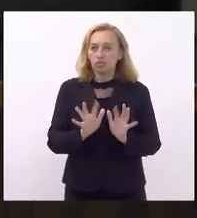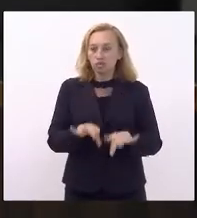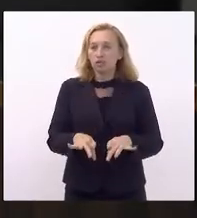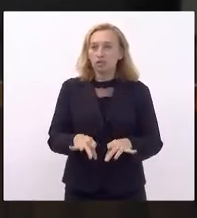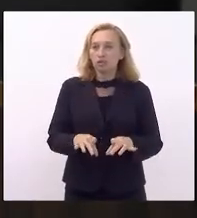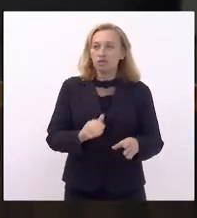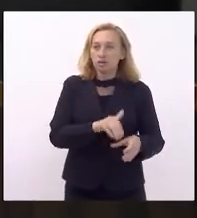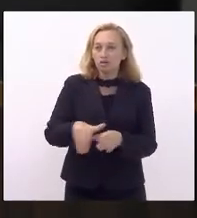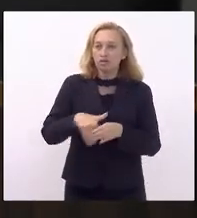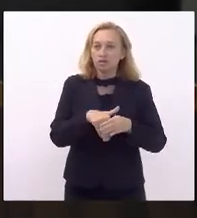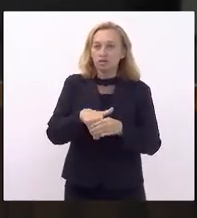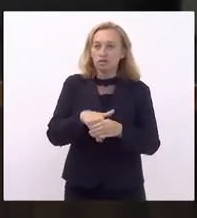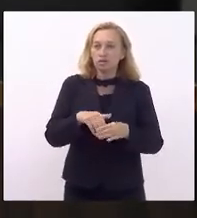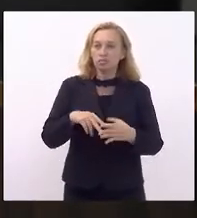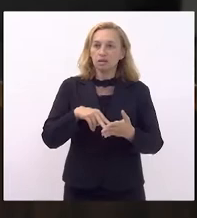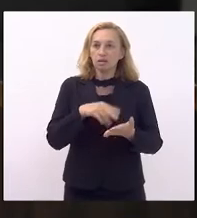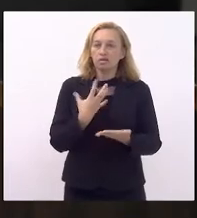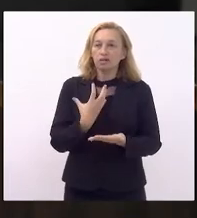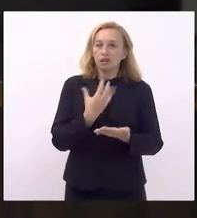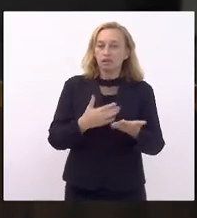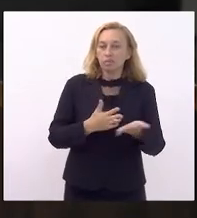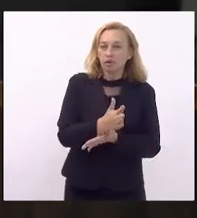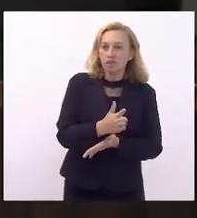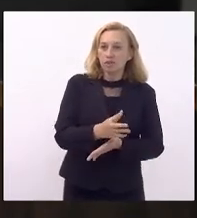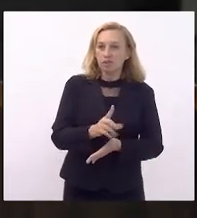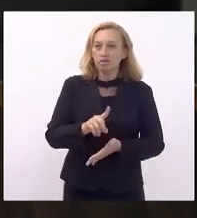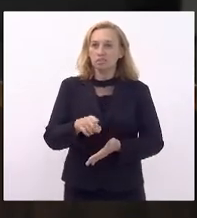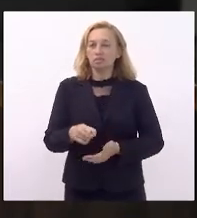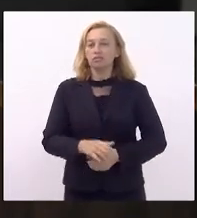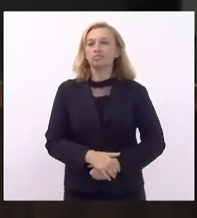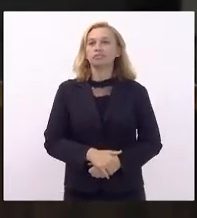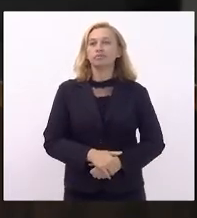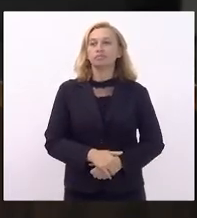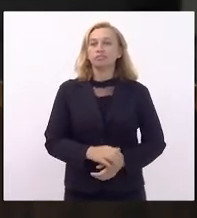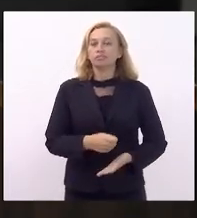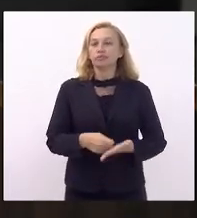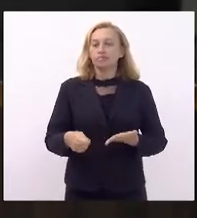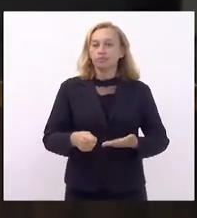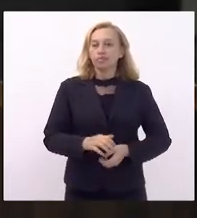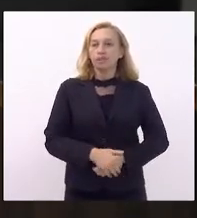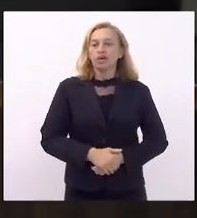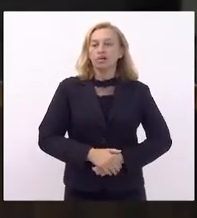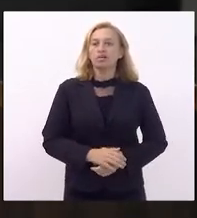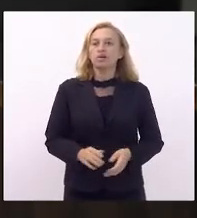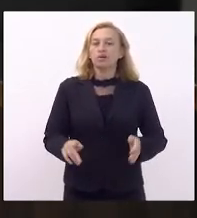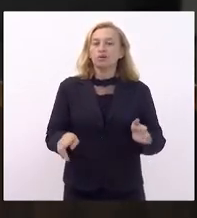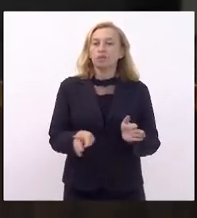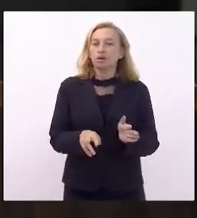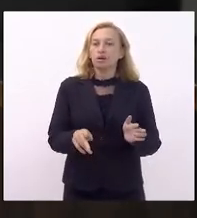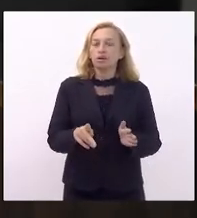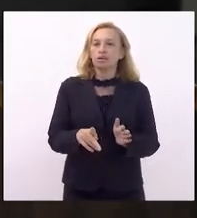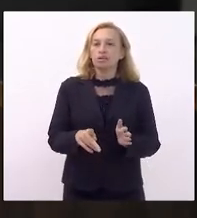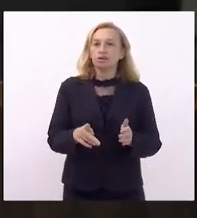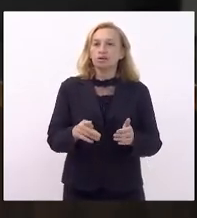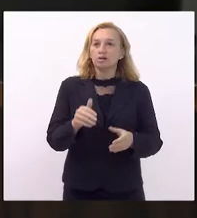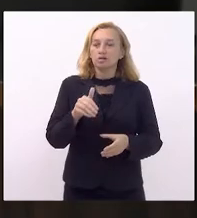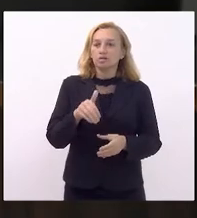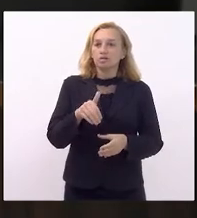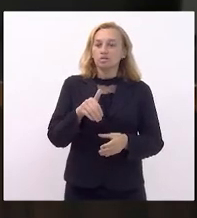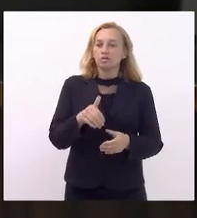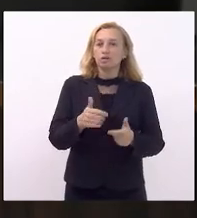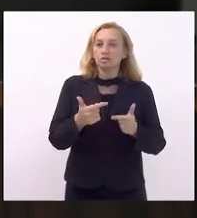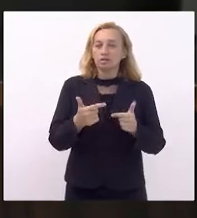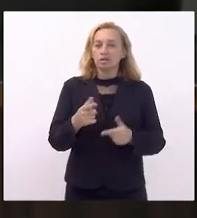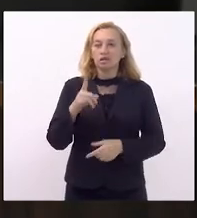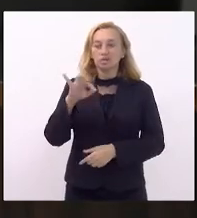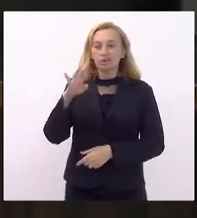votação, os senhores que aprovam, permaneçam como estão. Aprovado, vai à promulgação. Projeto de resolução... Abstenção, deputada